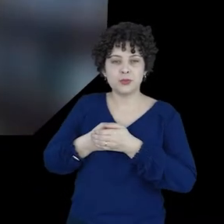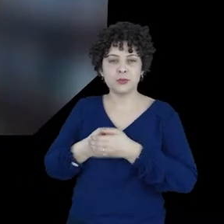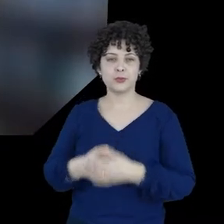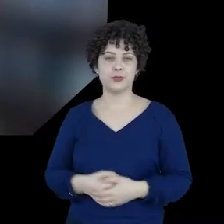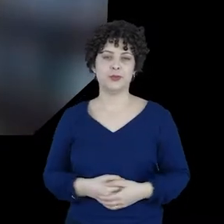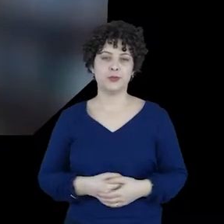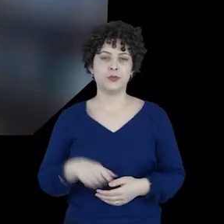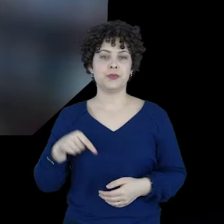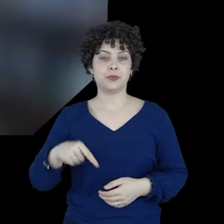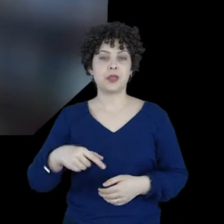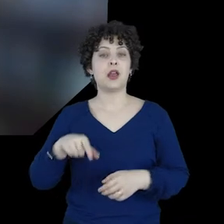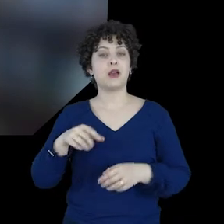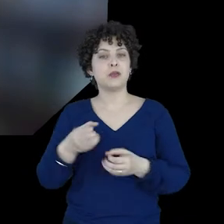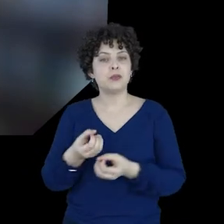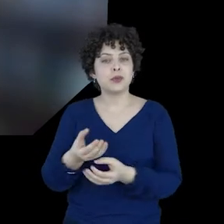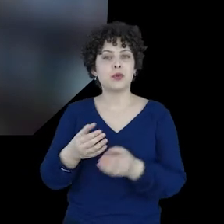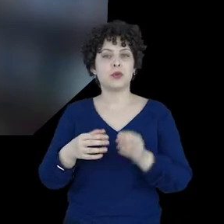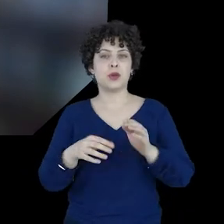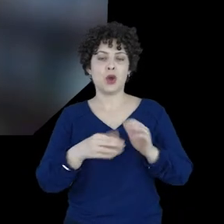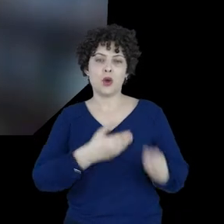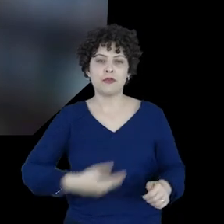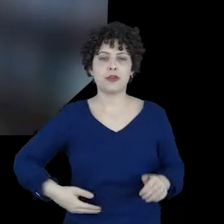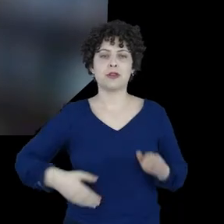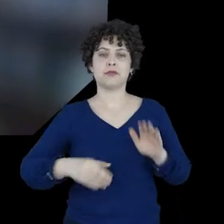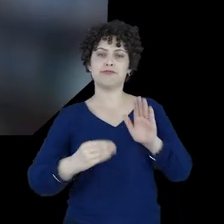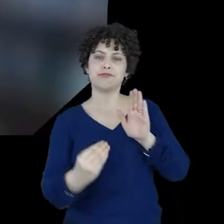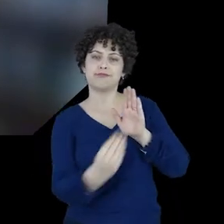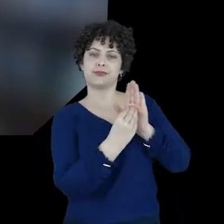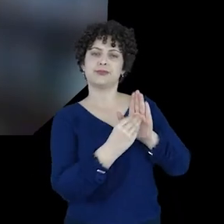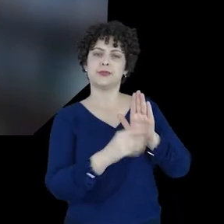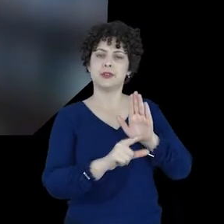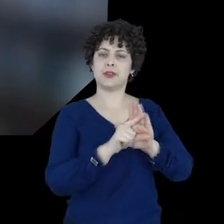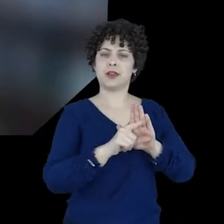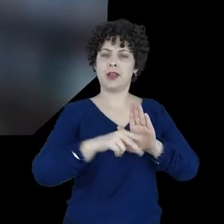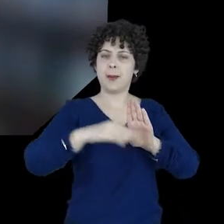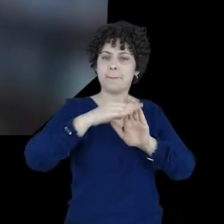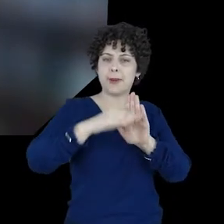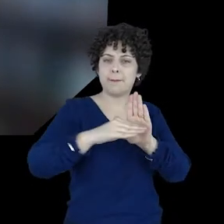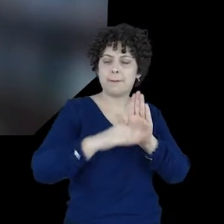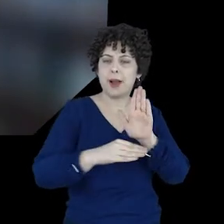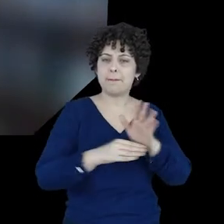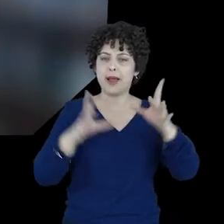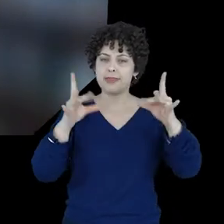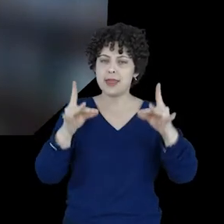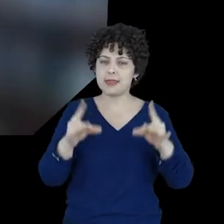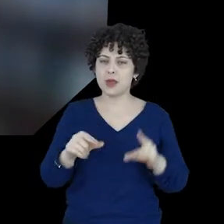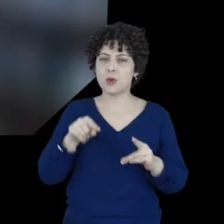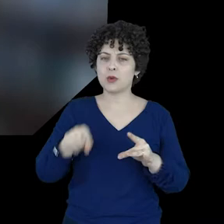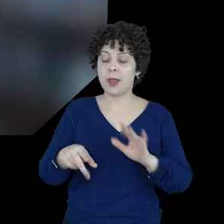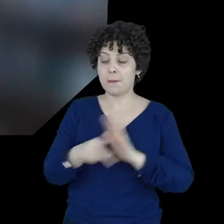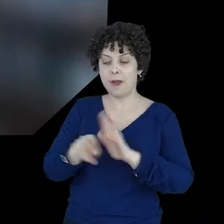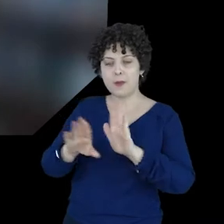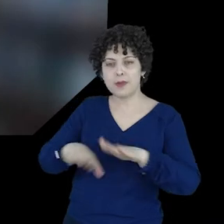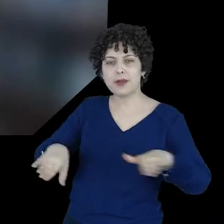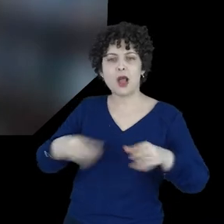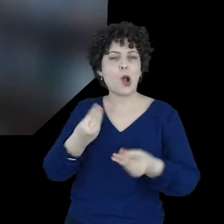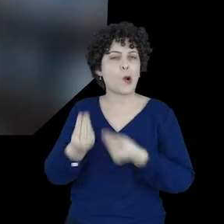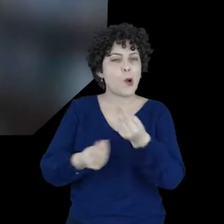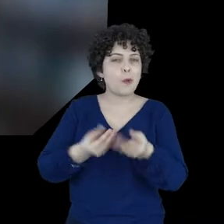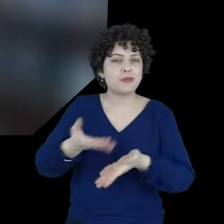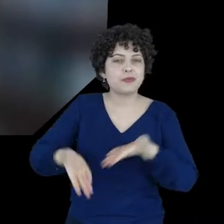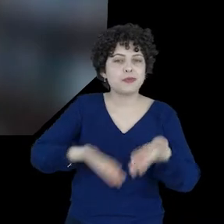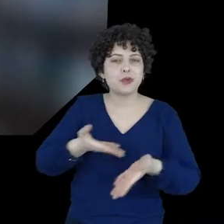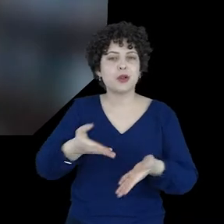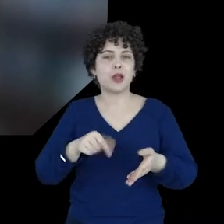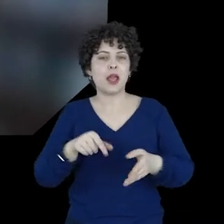É uma forma de disposição estatutária que define os requisitos do GDPR que se aplicam a crianças, consideradas um